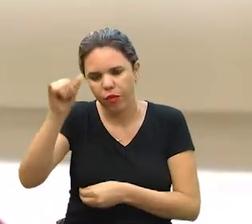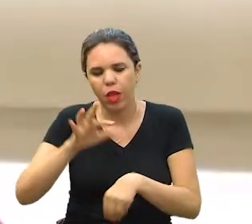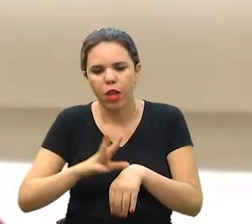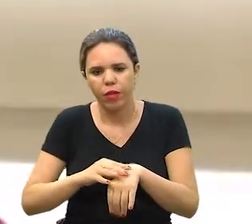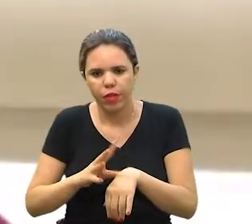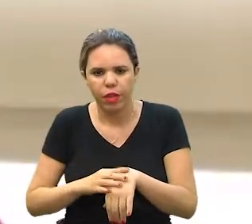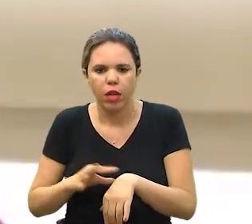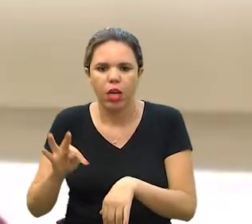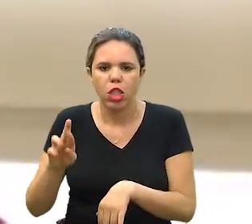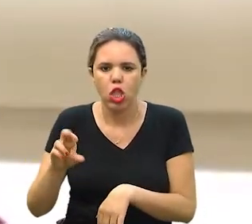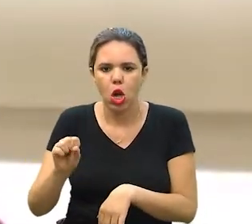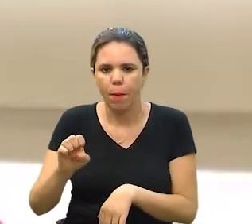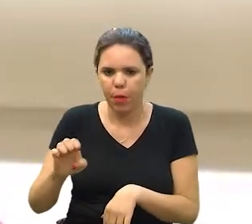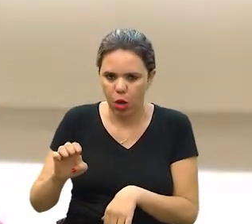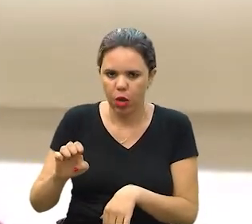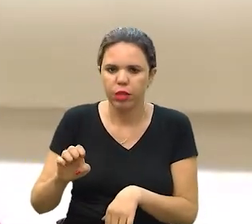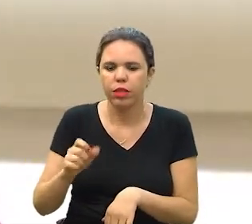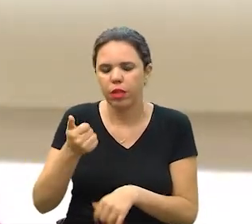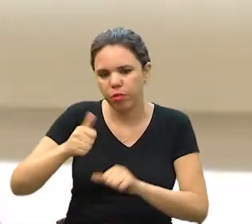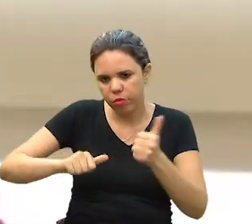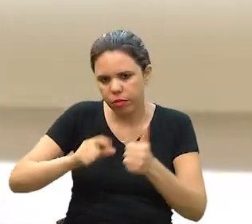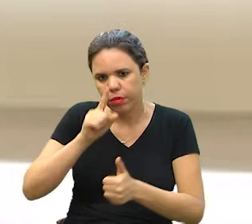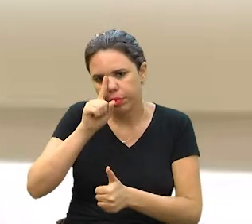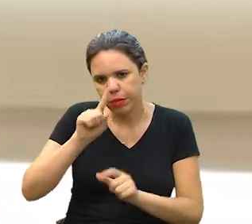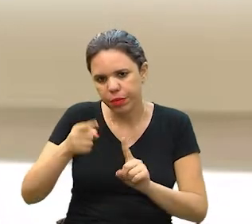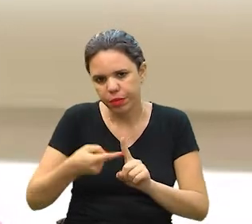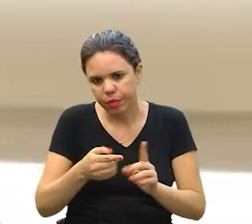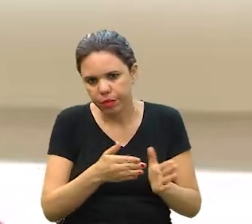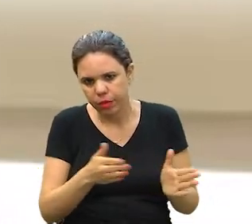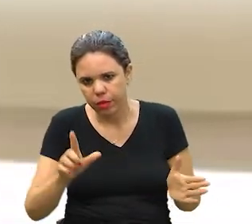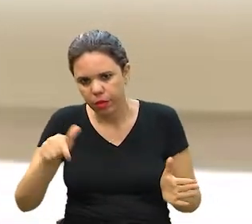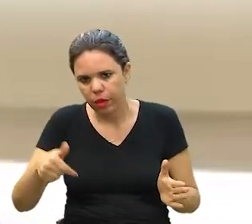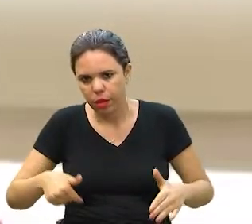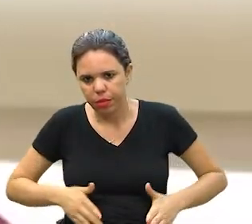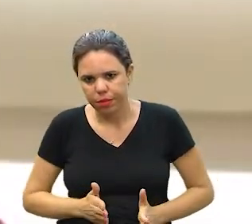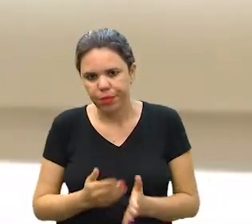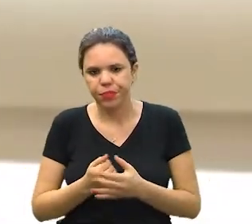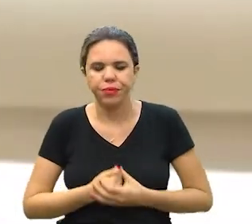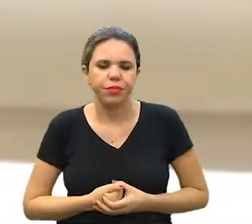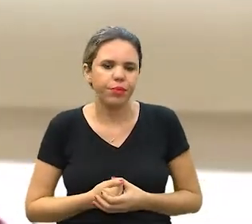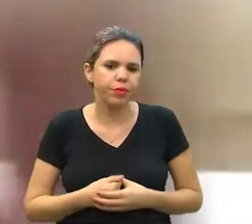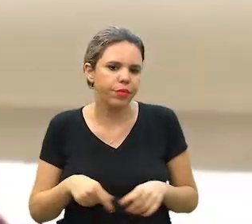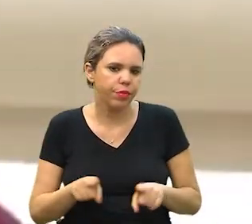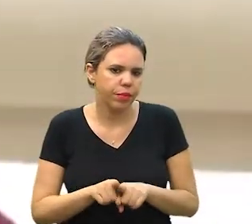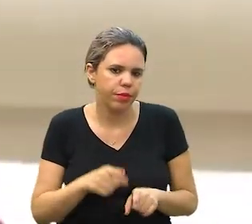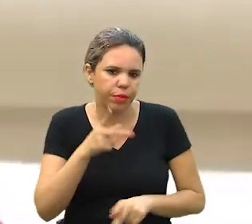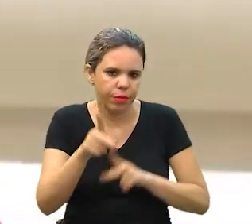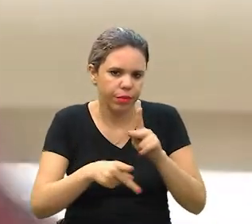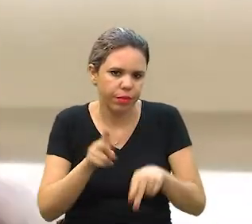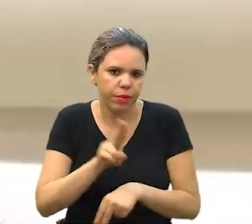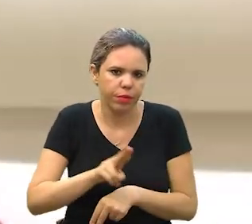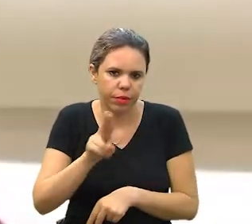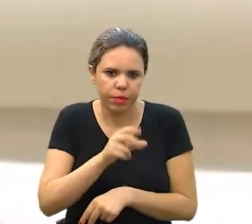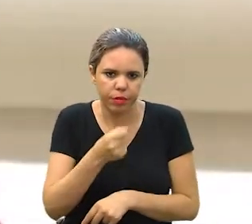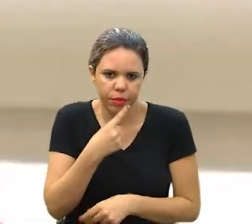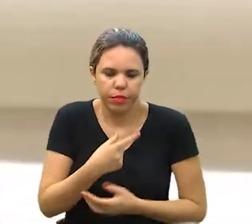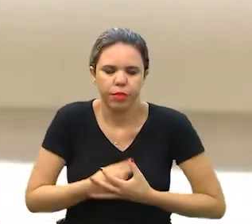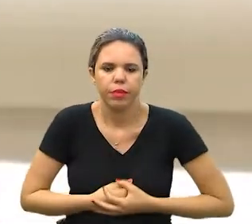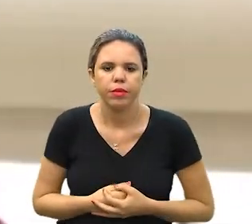prevenir a trombose, como avaliar o risco de trombose nas gestantes e no pós-parto. E também para as pacientes que